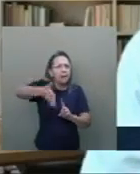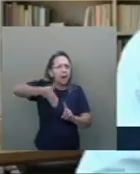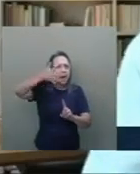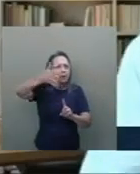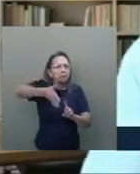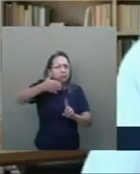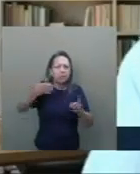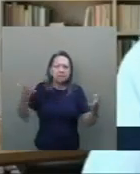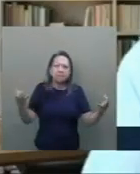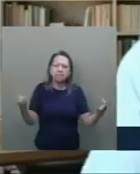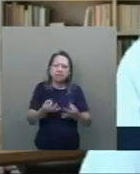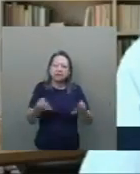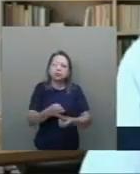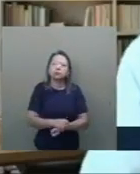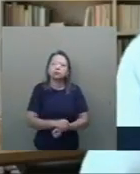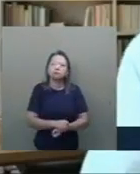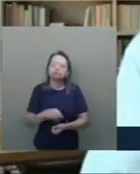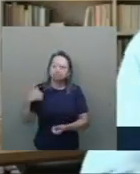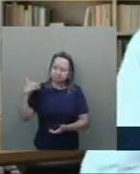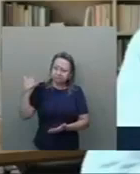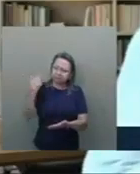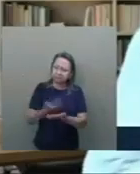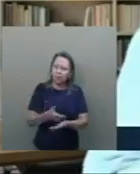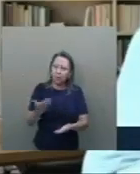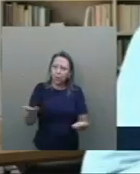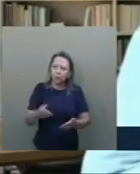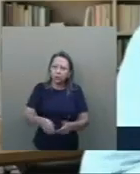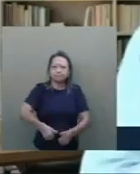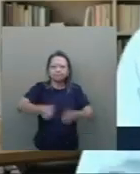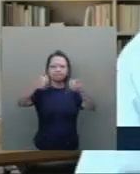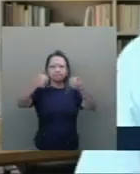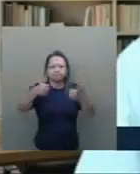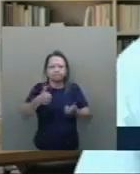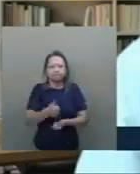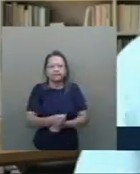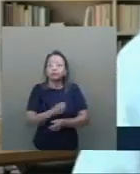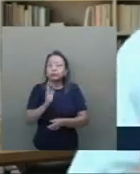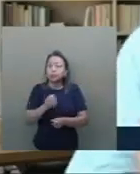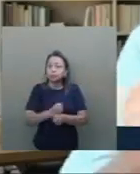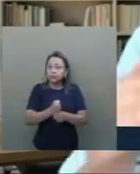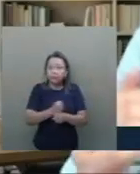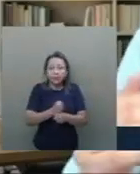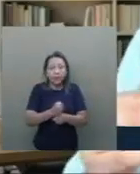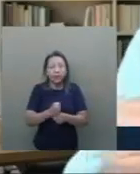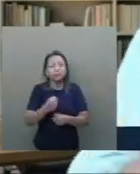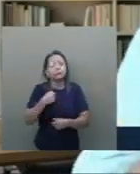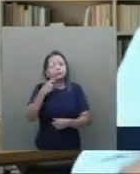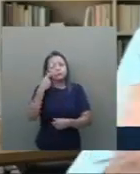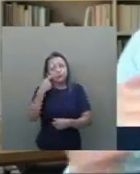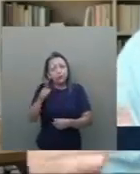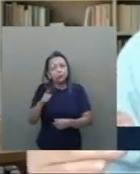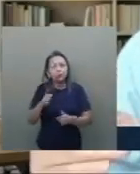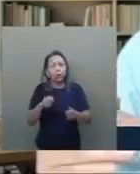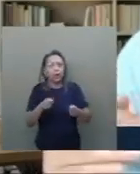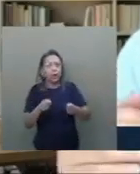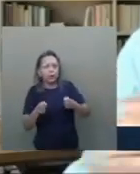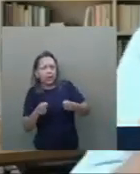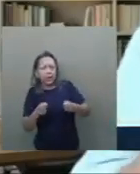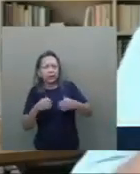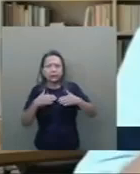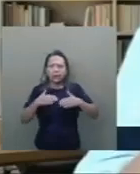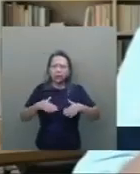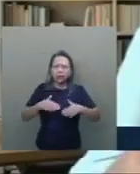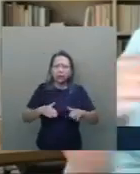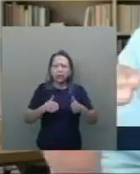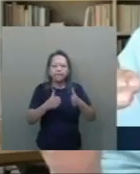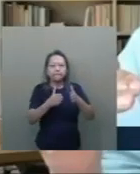que eu vi. Permita que eu diga isso. Olha que eu te conheço há muito tempo. Equilibrado, tranquilo, pedindo